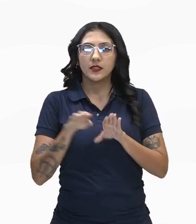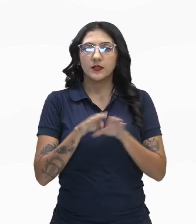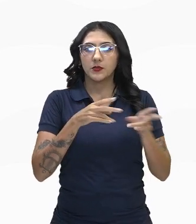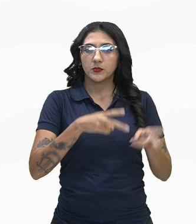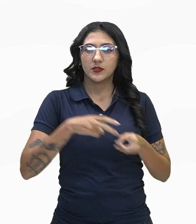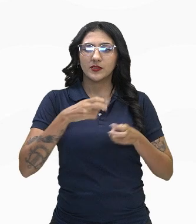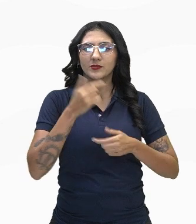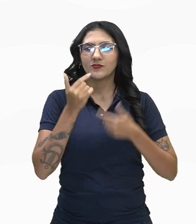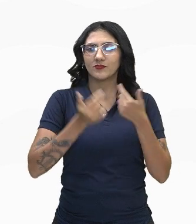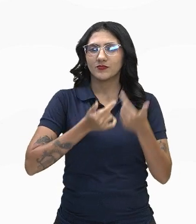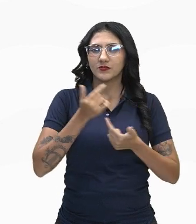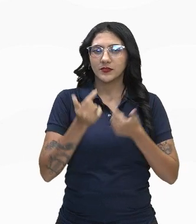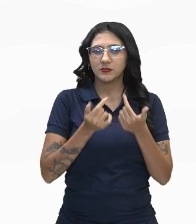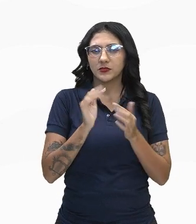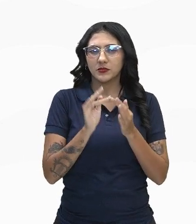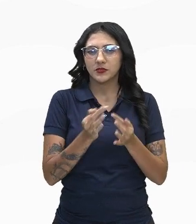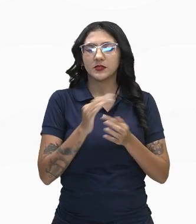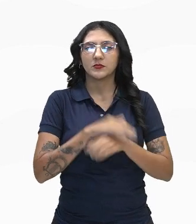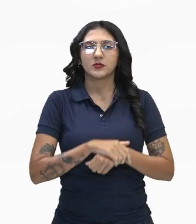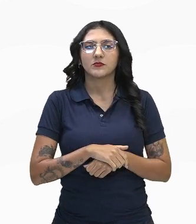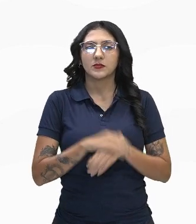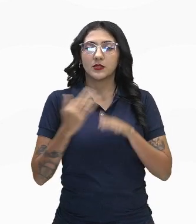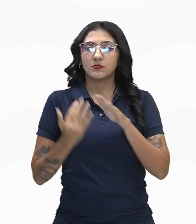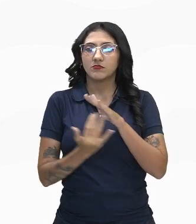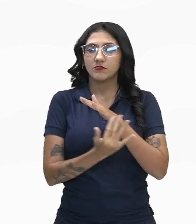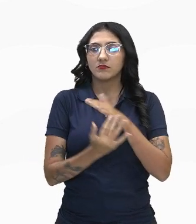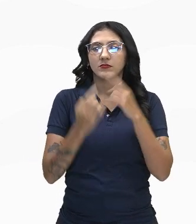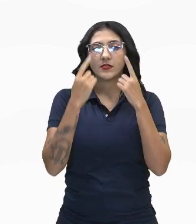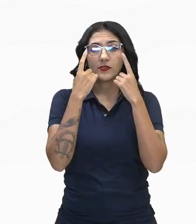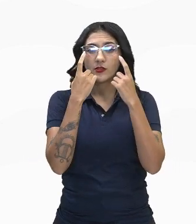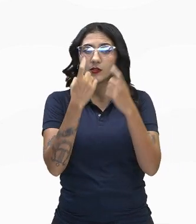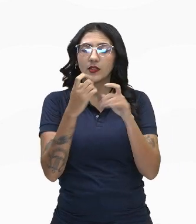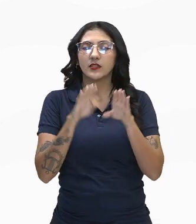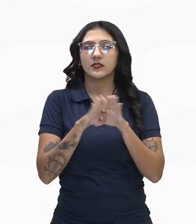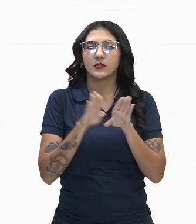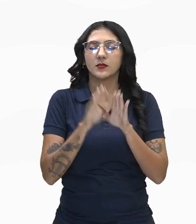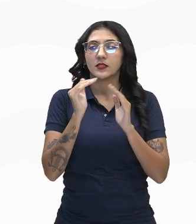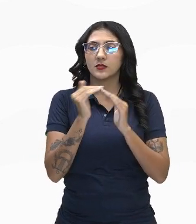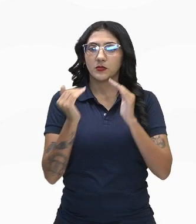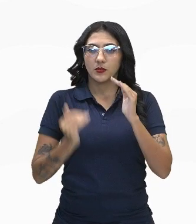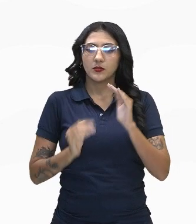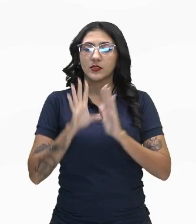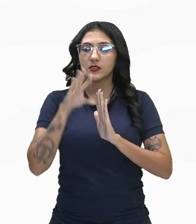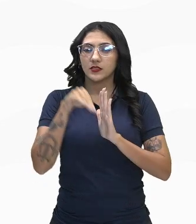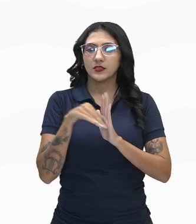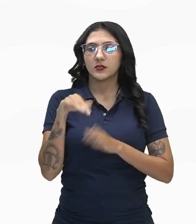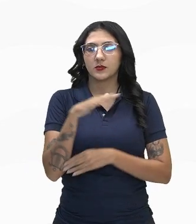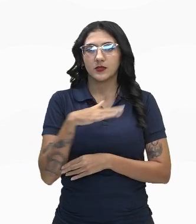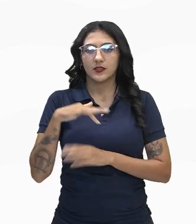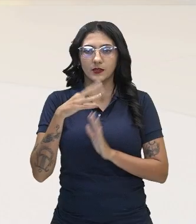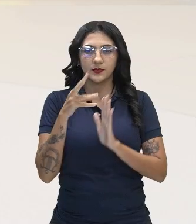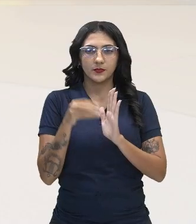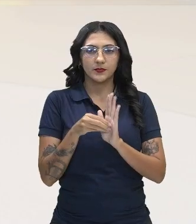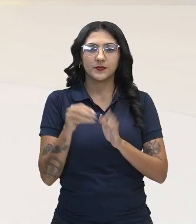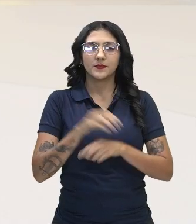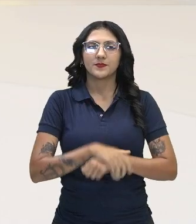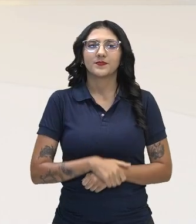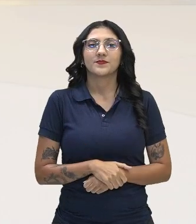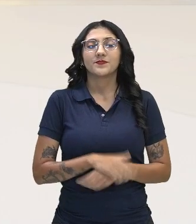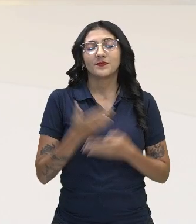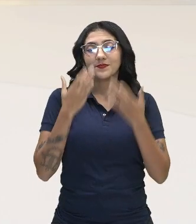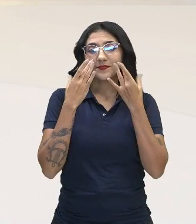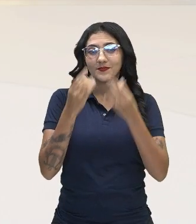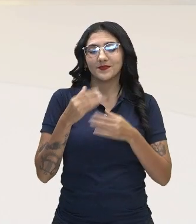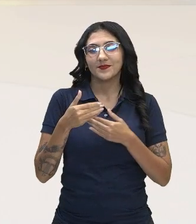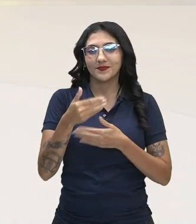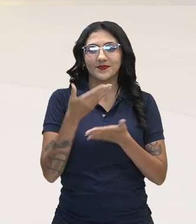do trabalho simples, deslocamentos, violências e desigualdades na região amazônica. Então, vamos